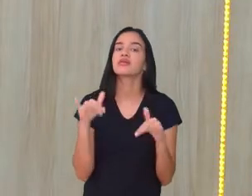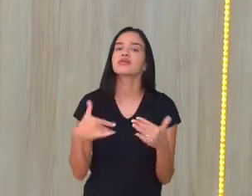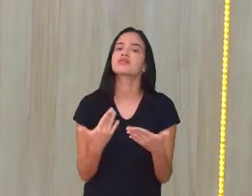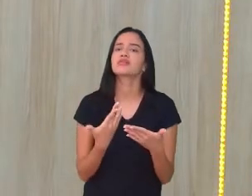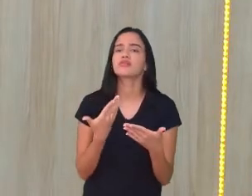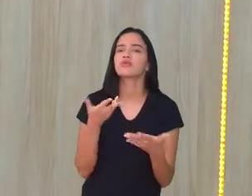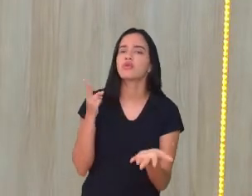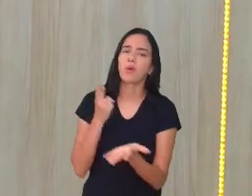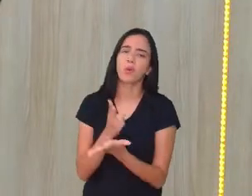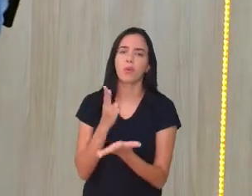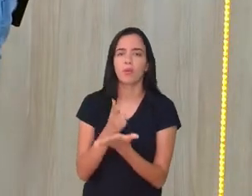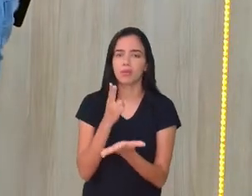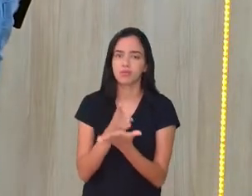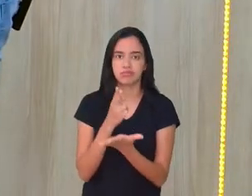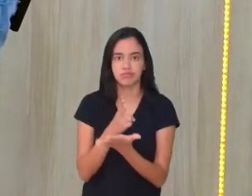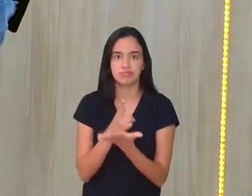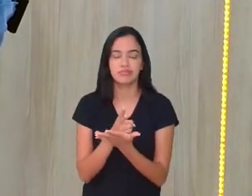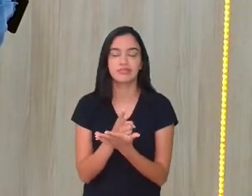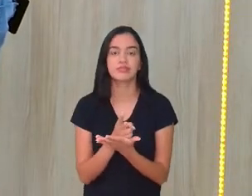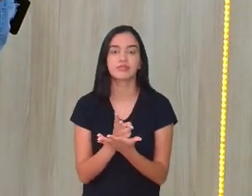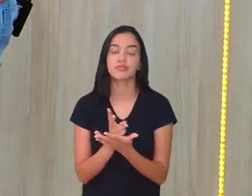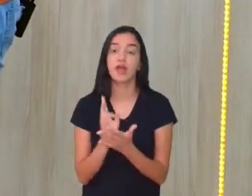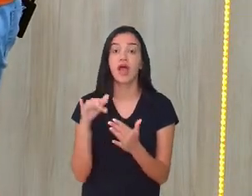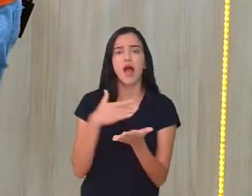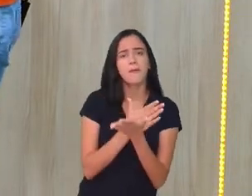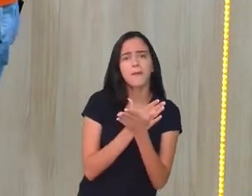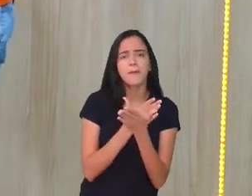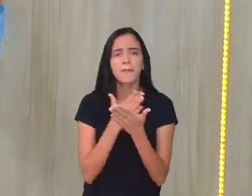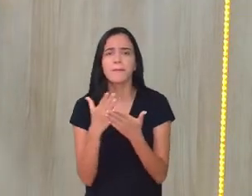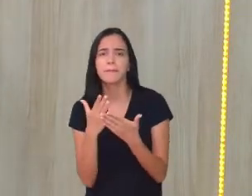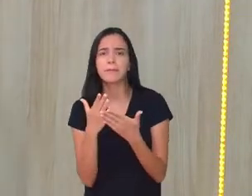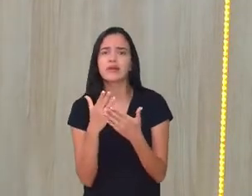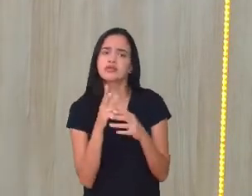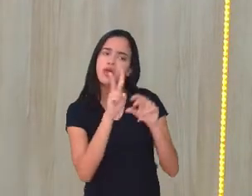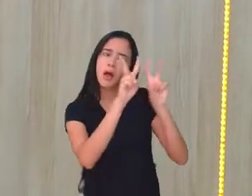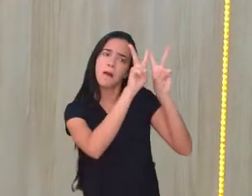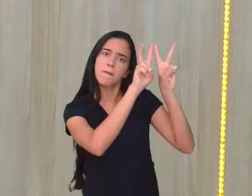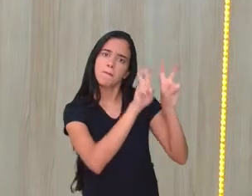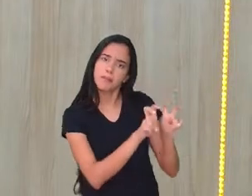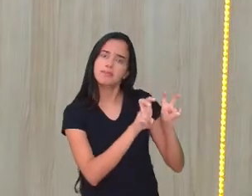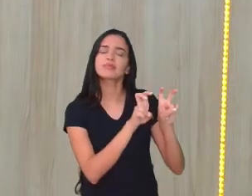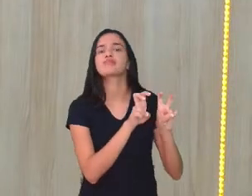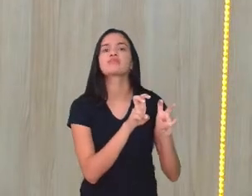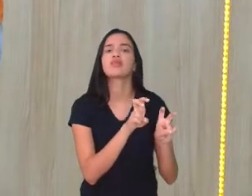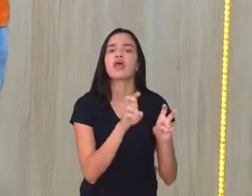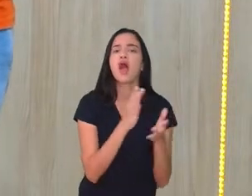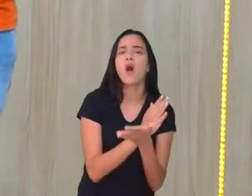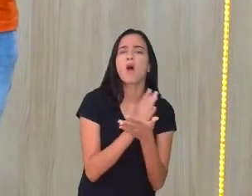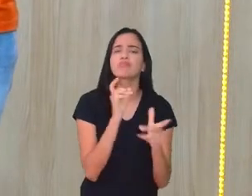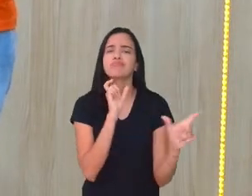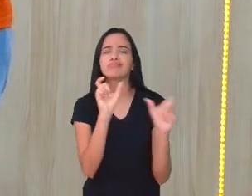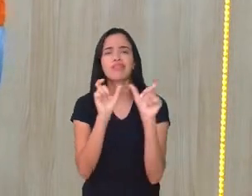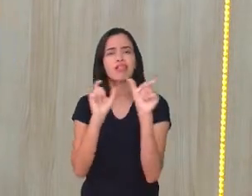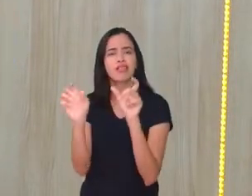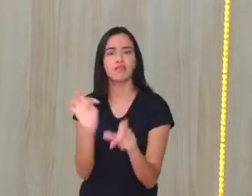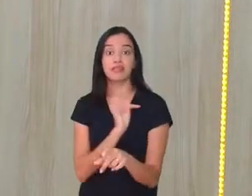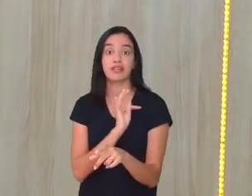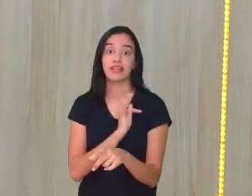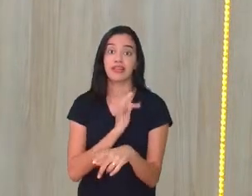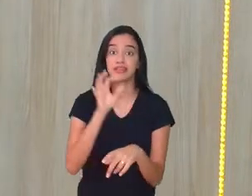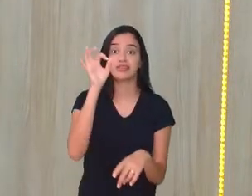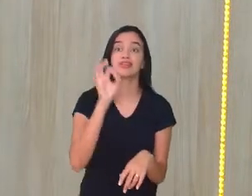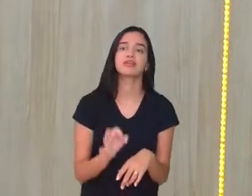gente continuando aqui, ó, a gente começa a definir e a encontrar alguns termozinhos técnicos,